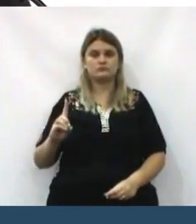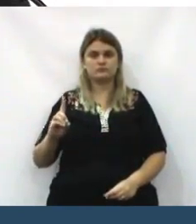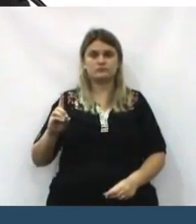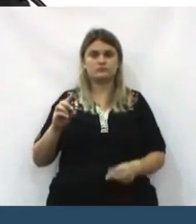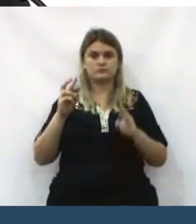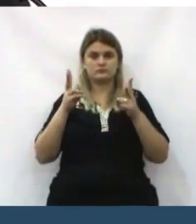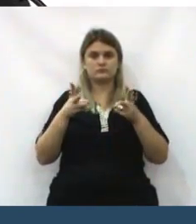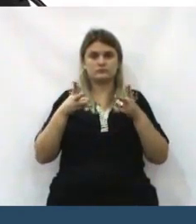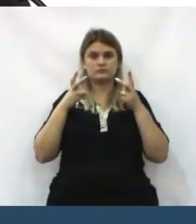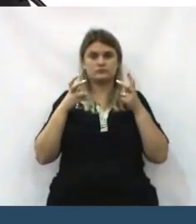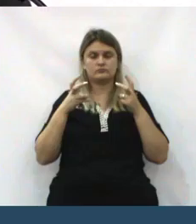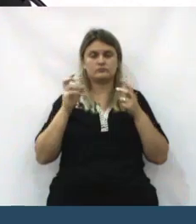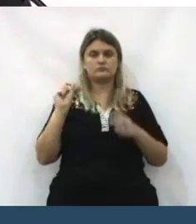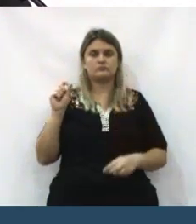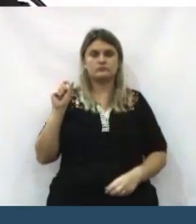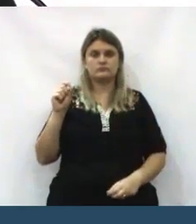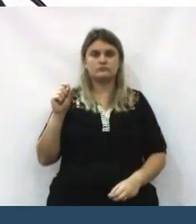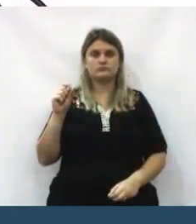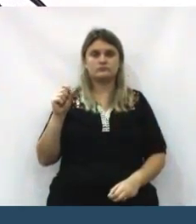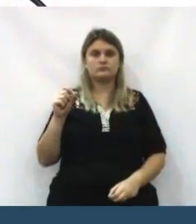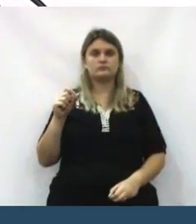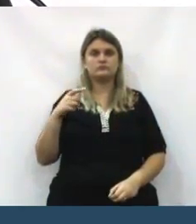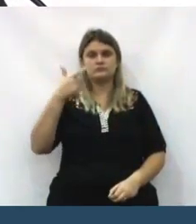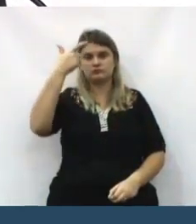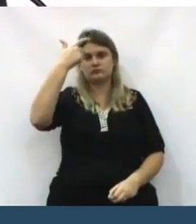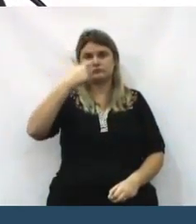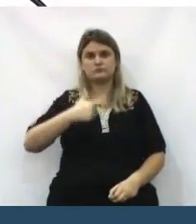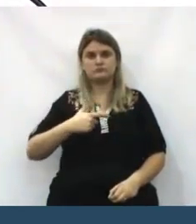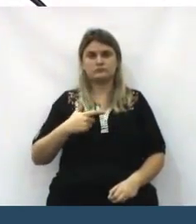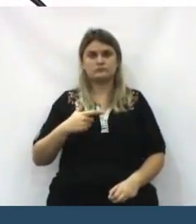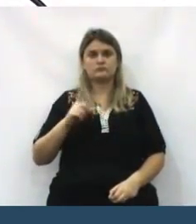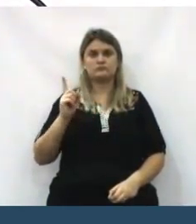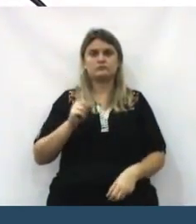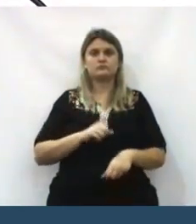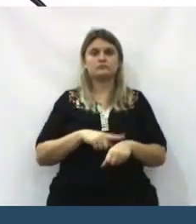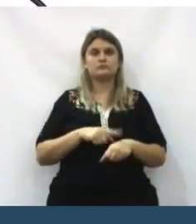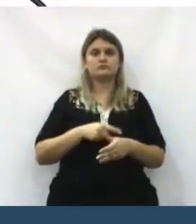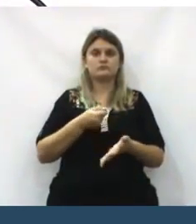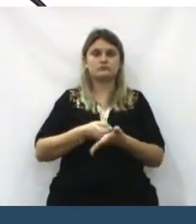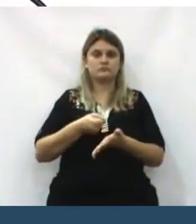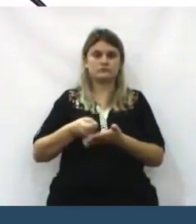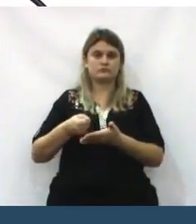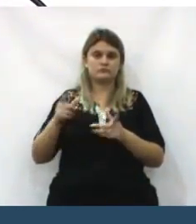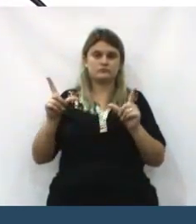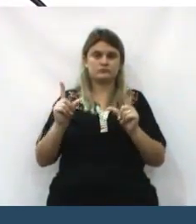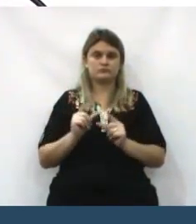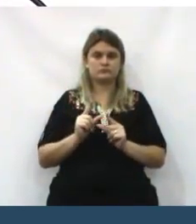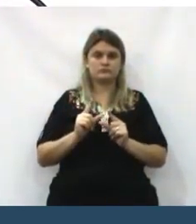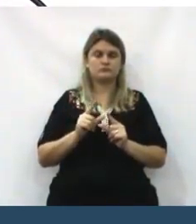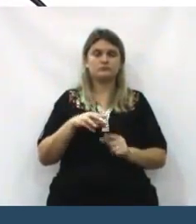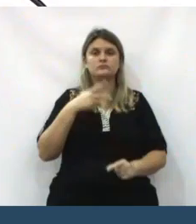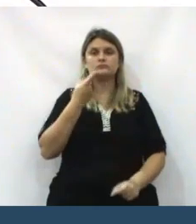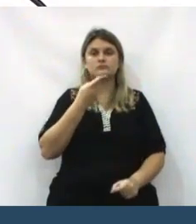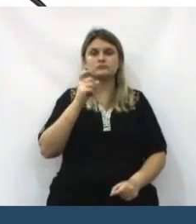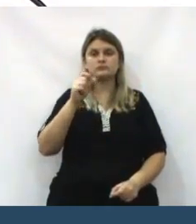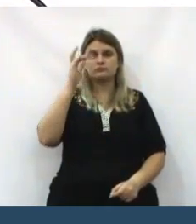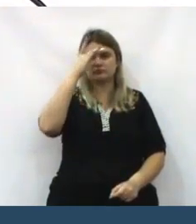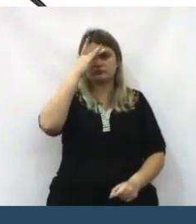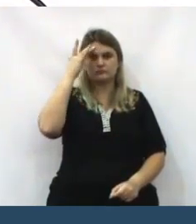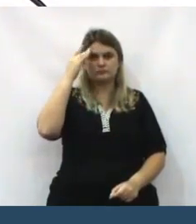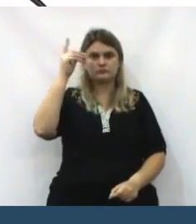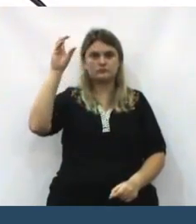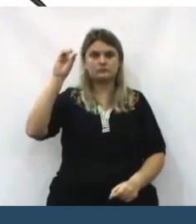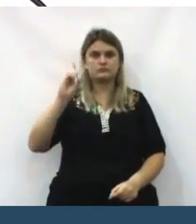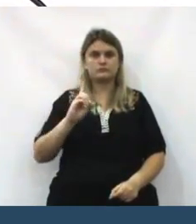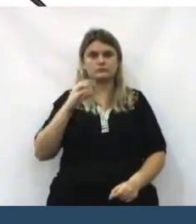deficiência, observadas as seguintes condições. As condições que eles colocam aqui é o tempo de contribuição, uma diminuição, dizendo que o